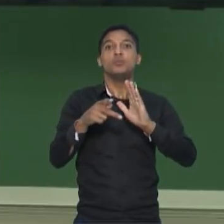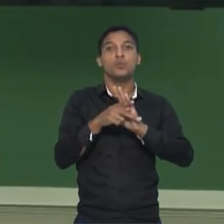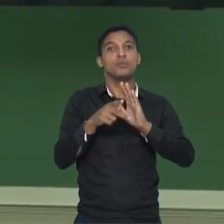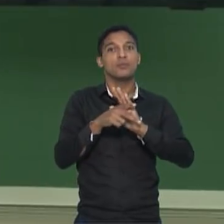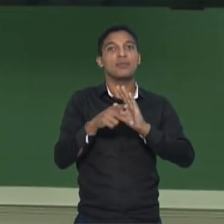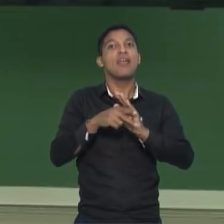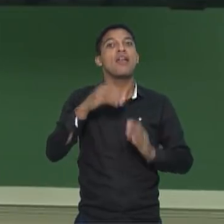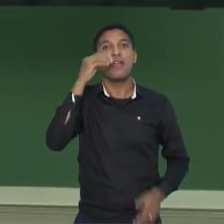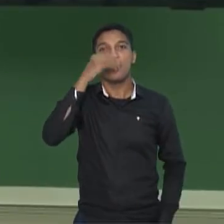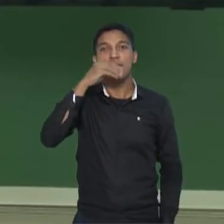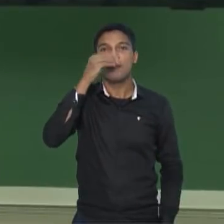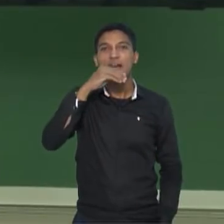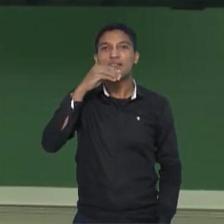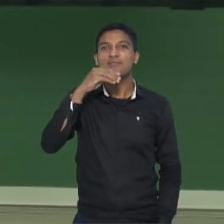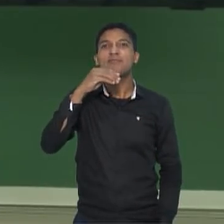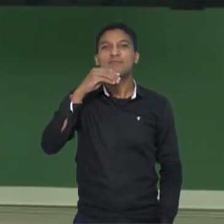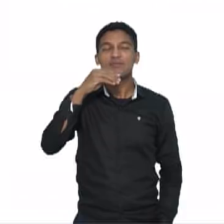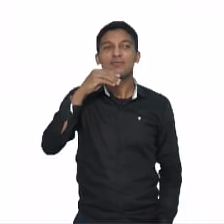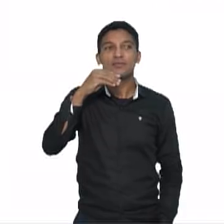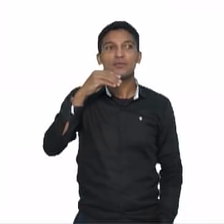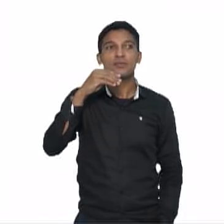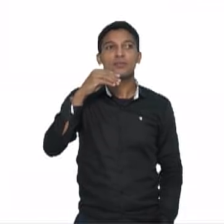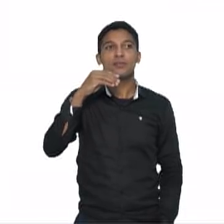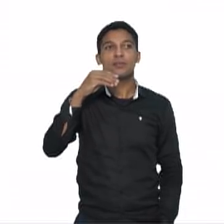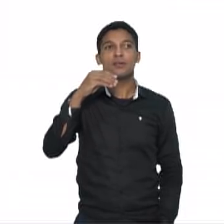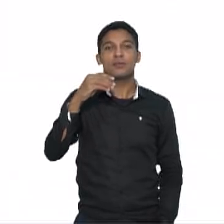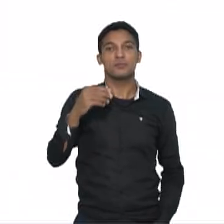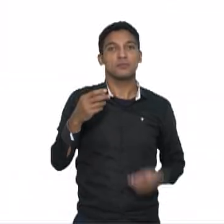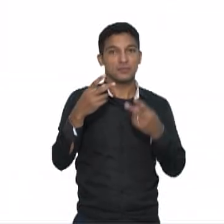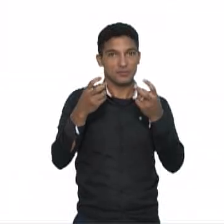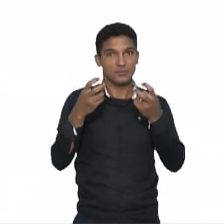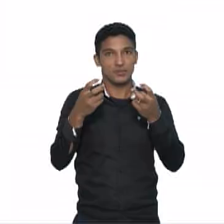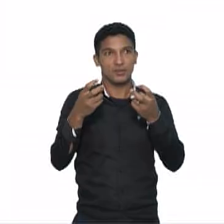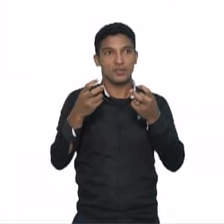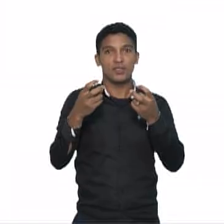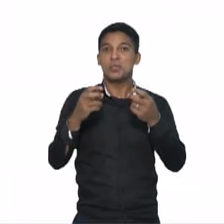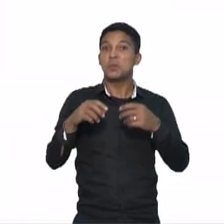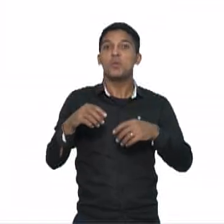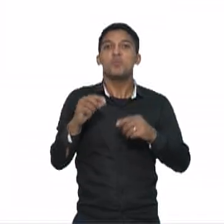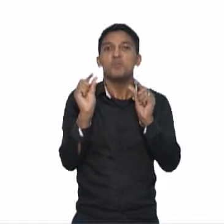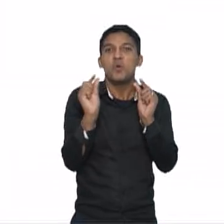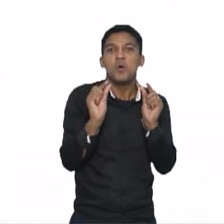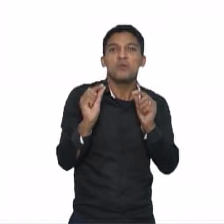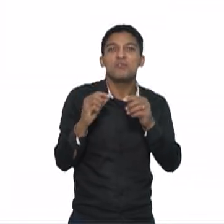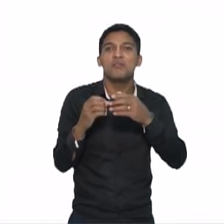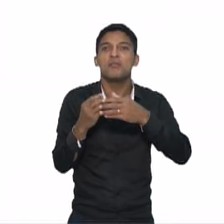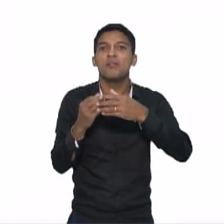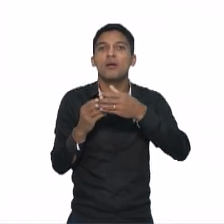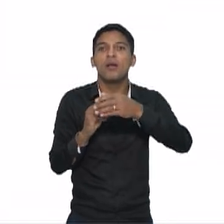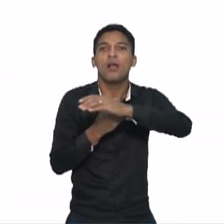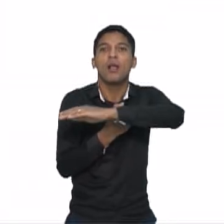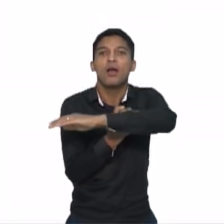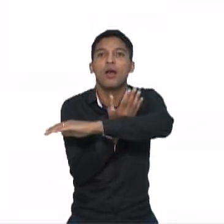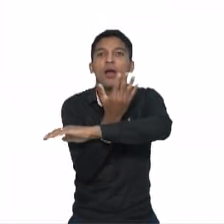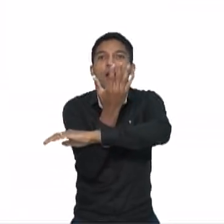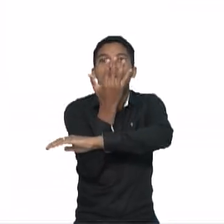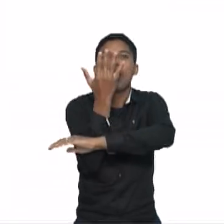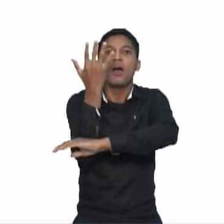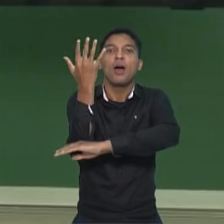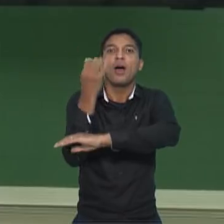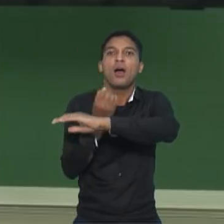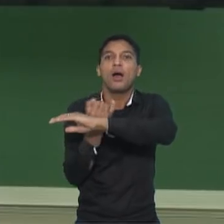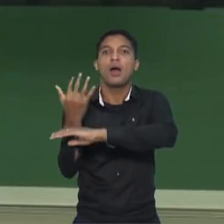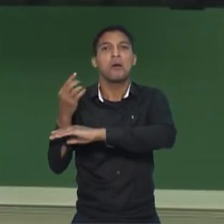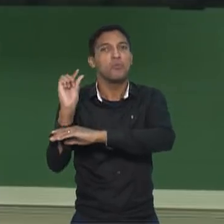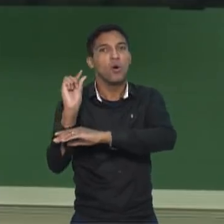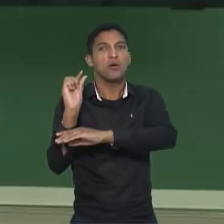Veja que nessa paisagem nós temos pouca formação vegetacional. Por quê? Porque